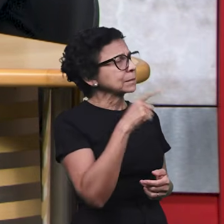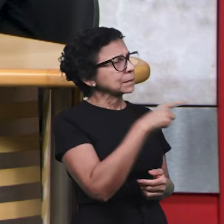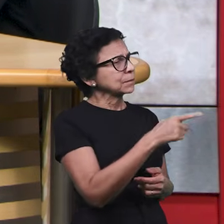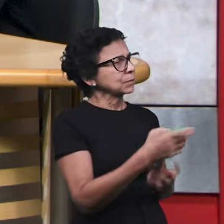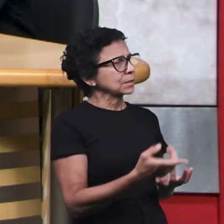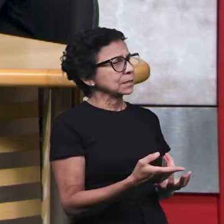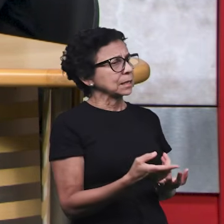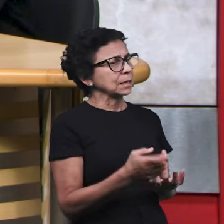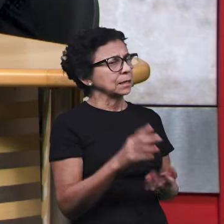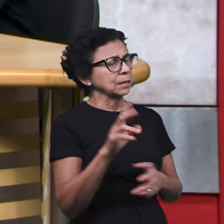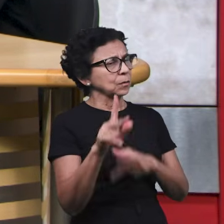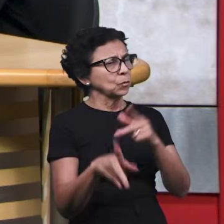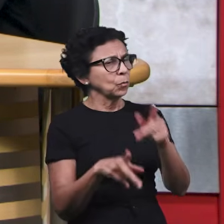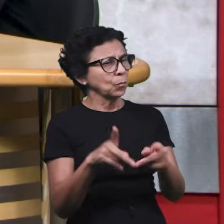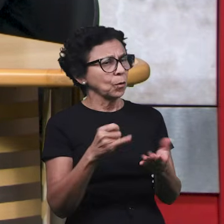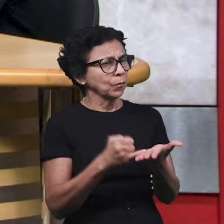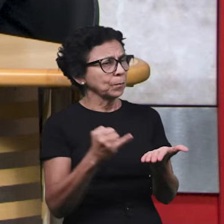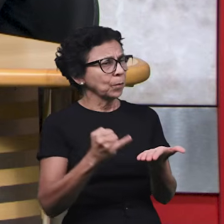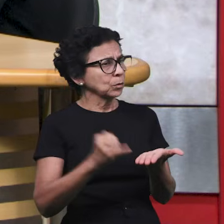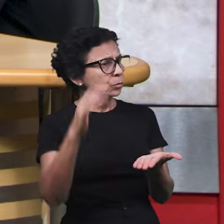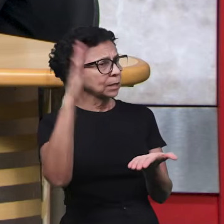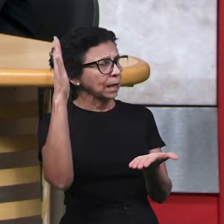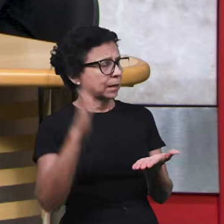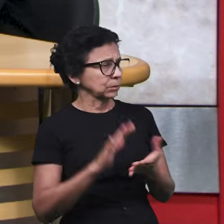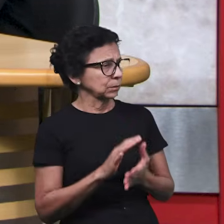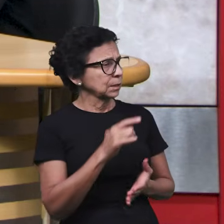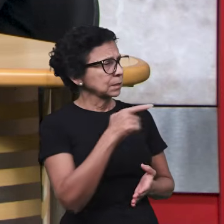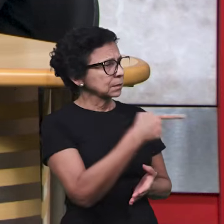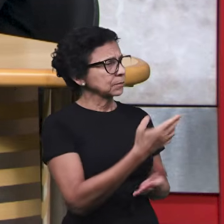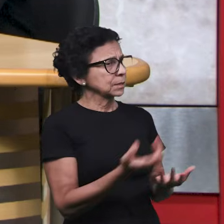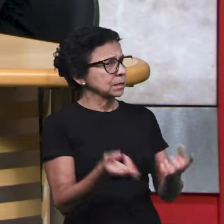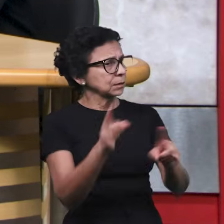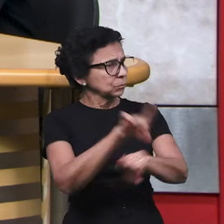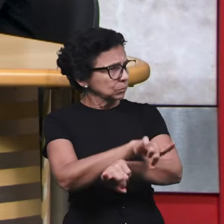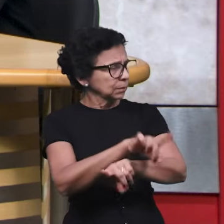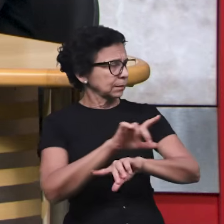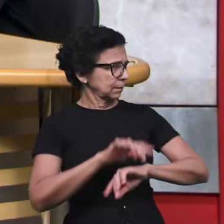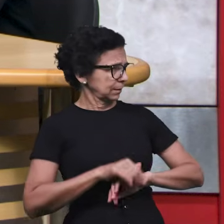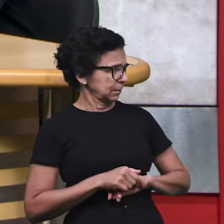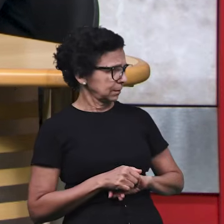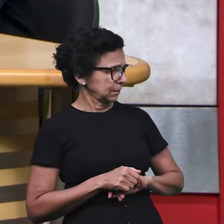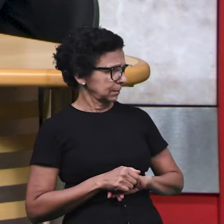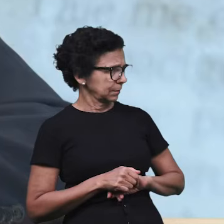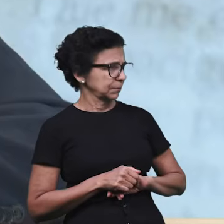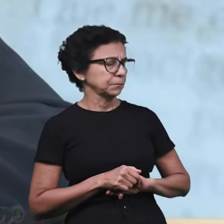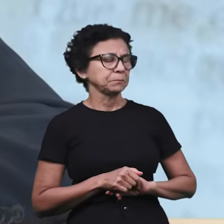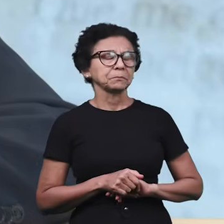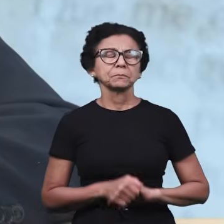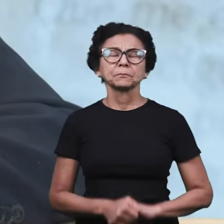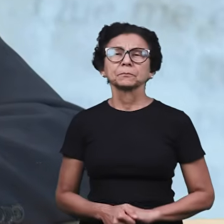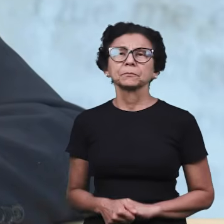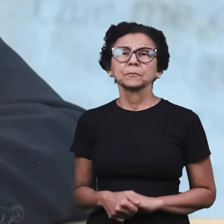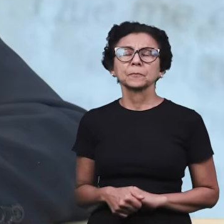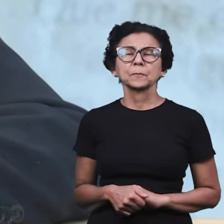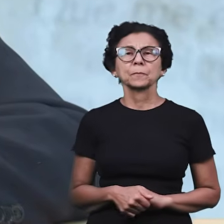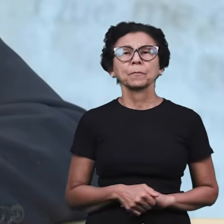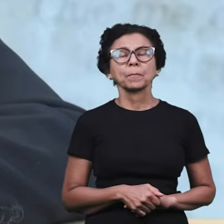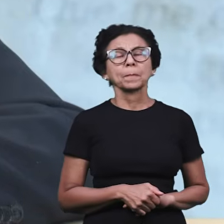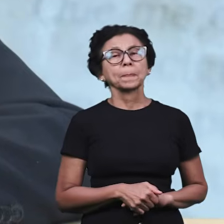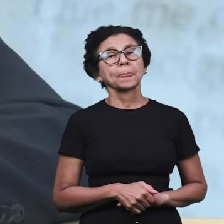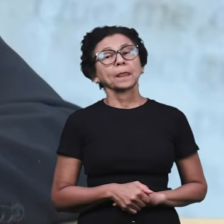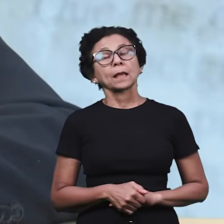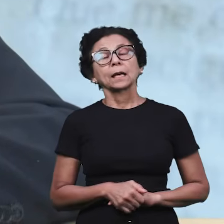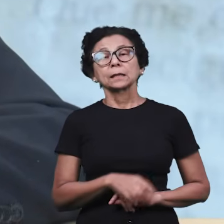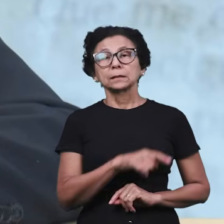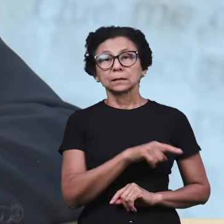Aí ele pega, eu vou ouvir uma segunda opinião. Nós não temos essa questão, às vezes é uma questão médica, vou ouvir uma segunda opinião. Isso. Ele foi falar com os